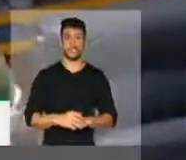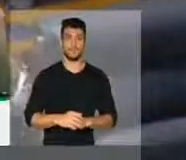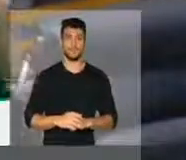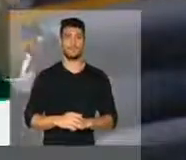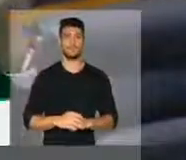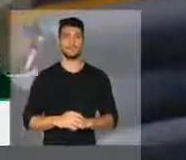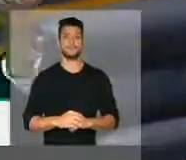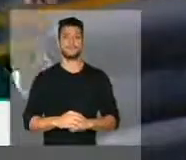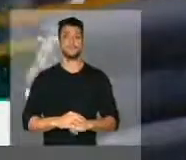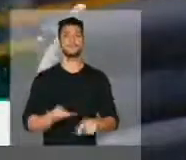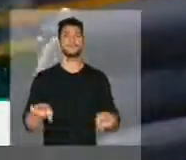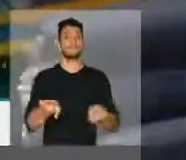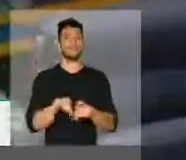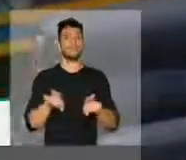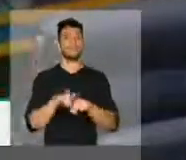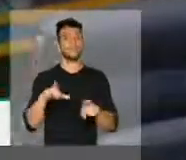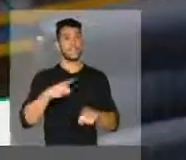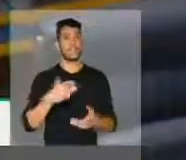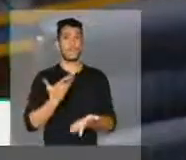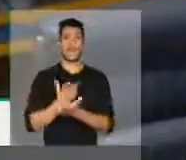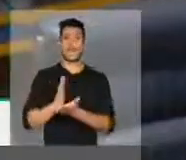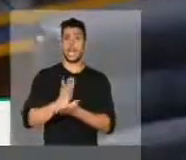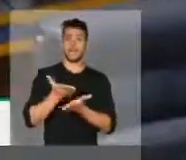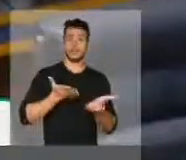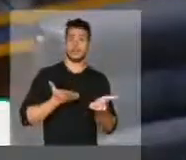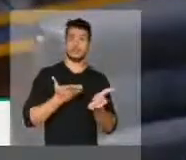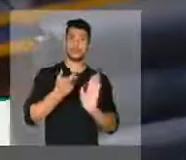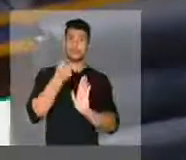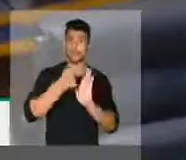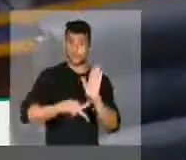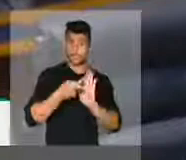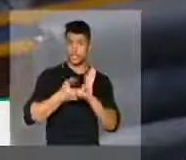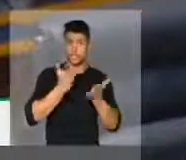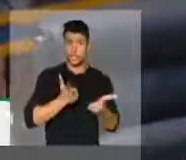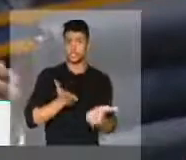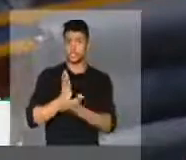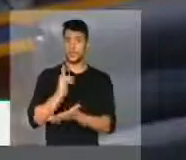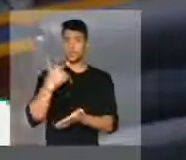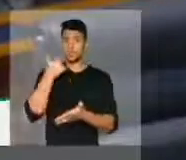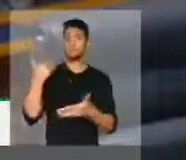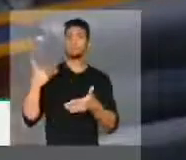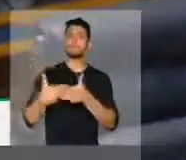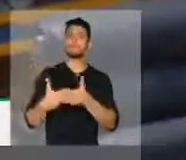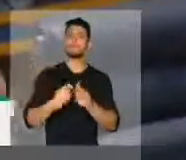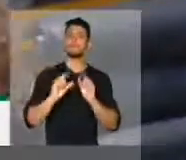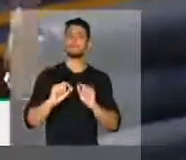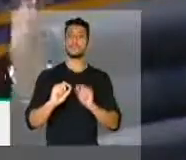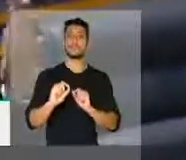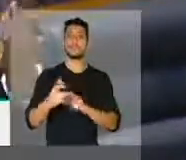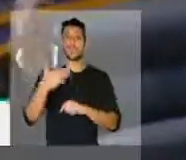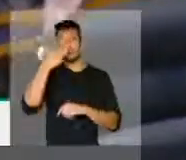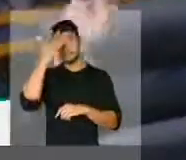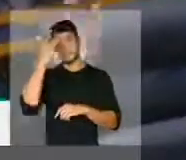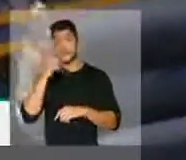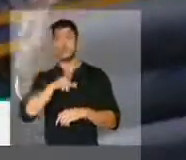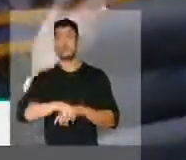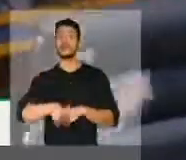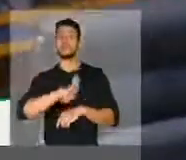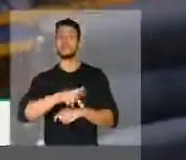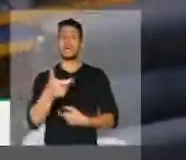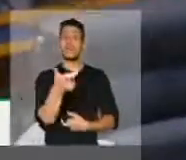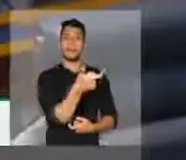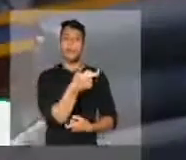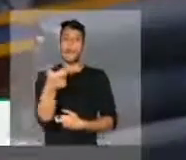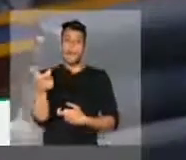Tivemos também projetos que foi aprovado há poucos dias, onde uma pessoa, um marginal que utiliza um fuzil